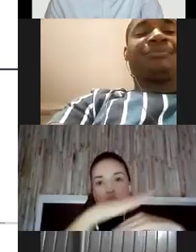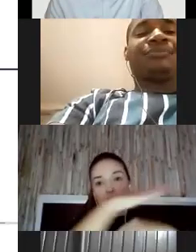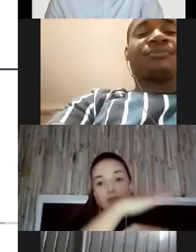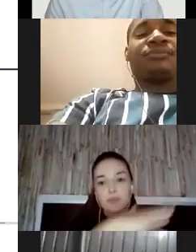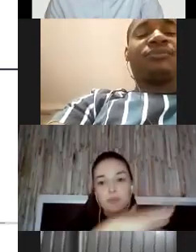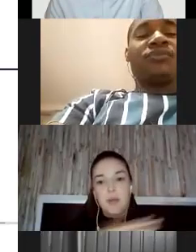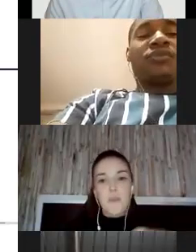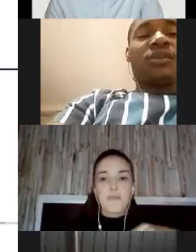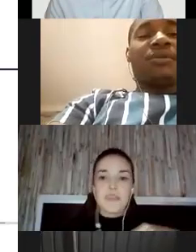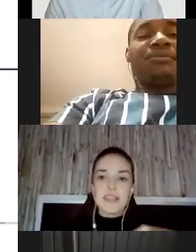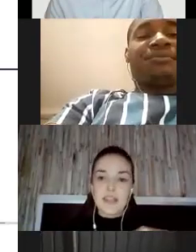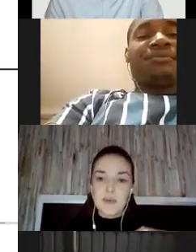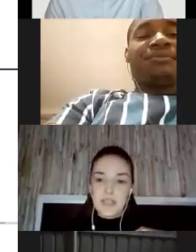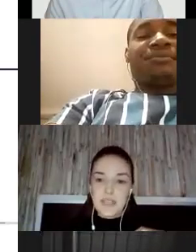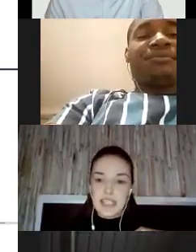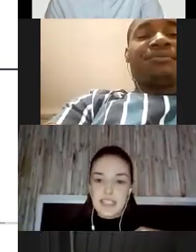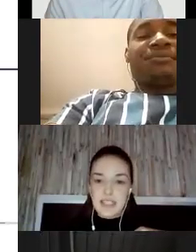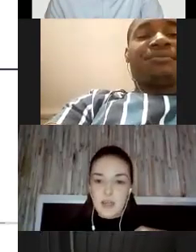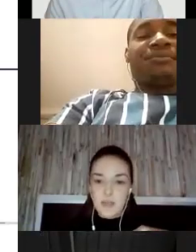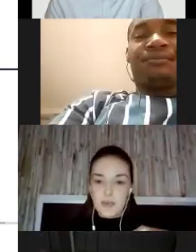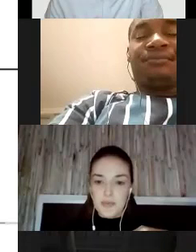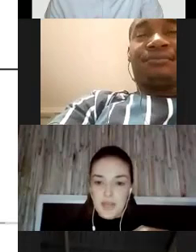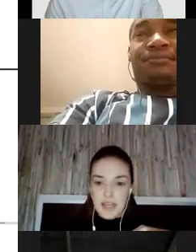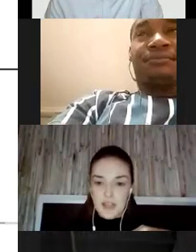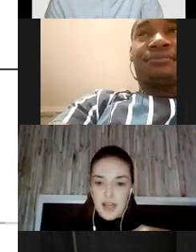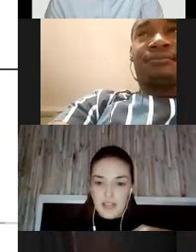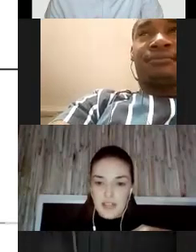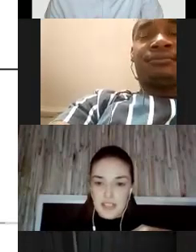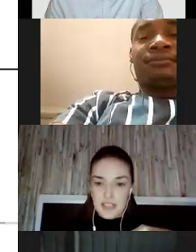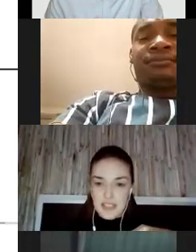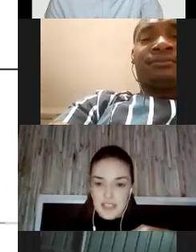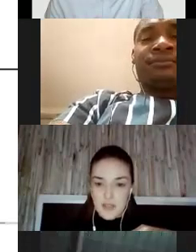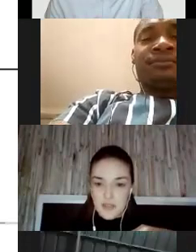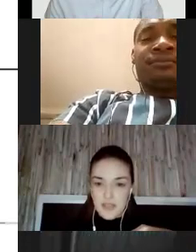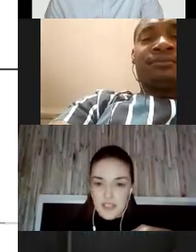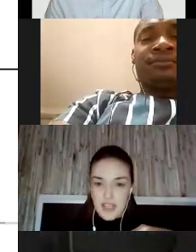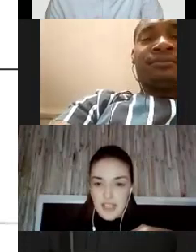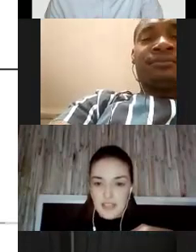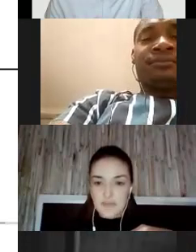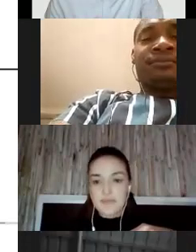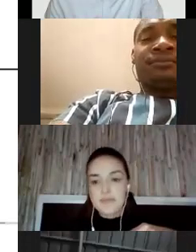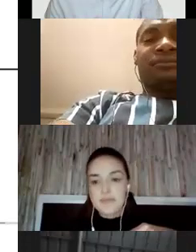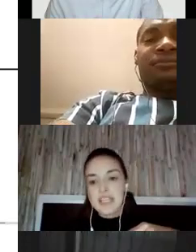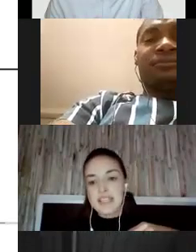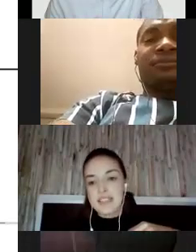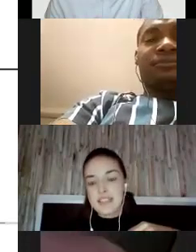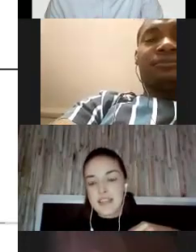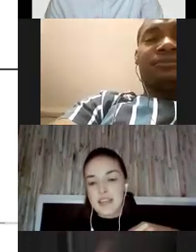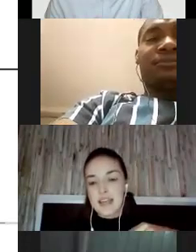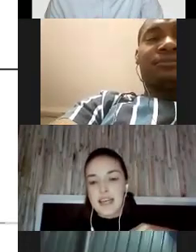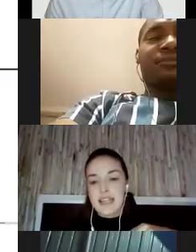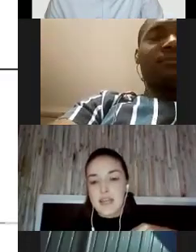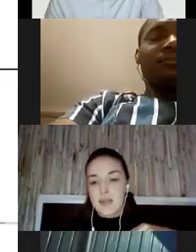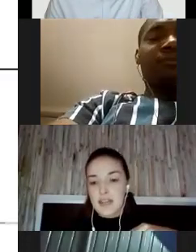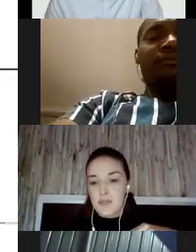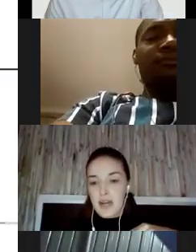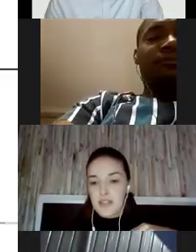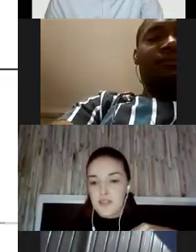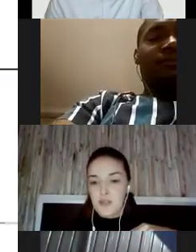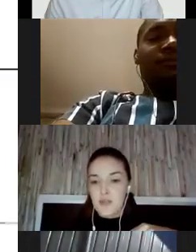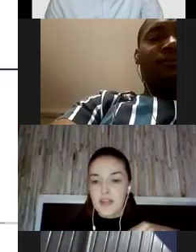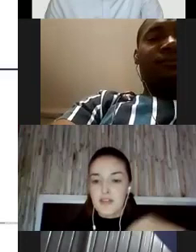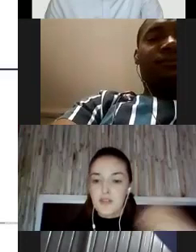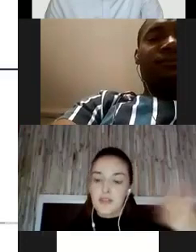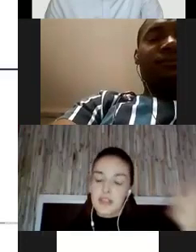vão subindo. Então, nesse exemplo, aqui de baixo, desses exemplos verticais, a gente tem, na parte de